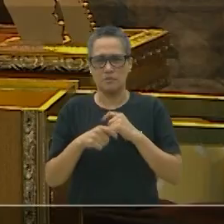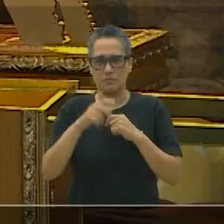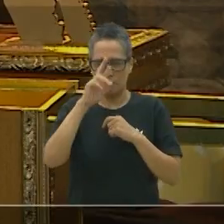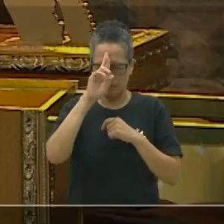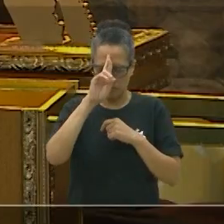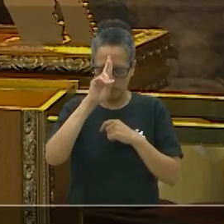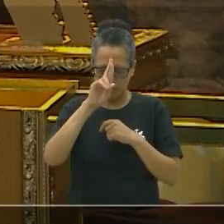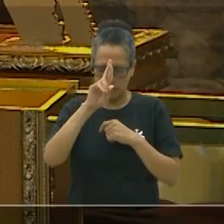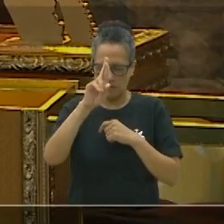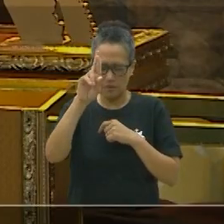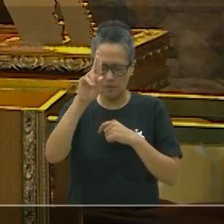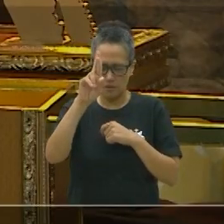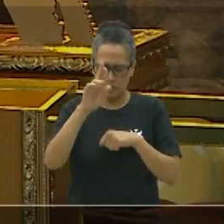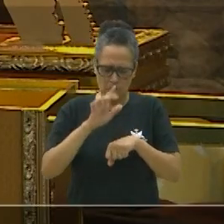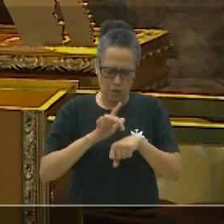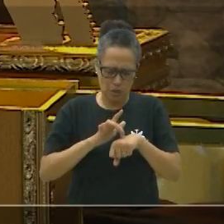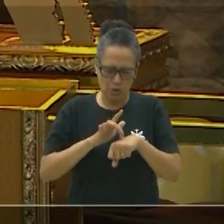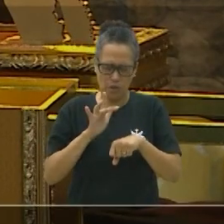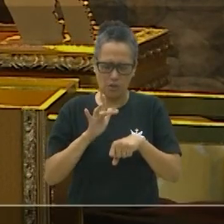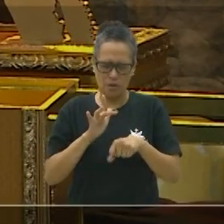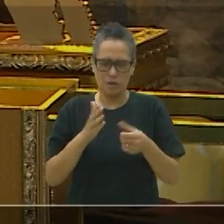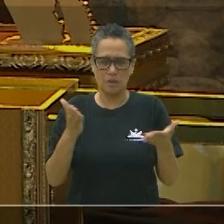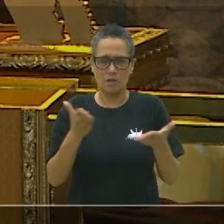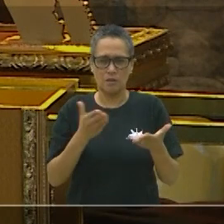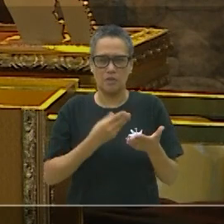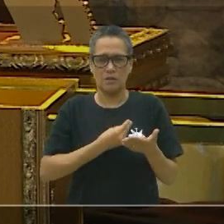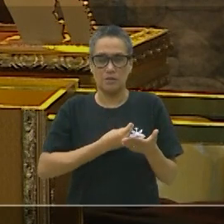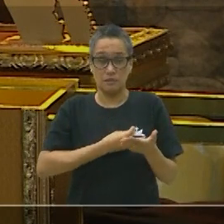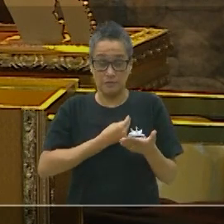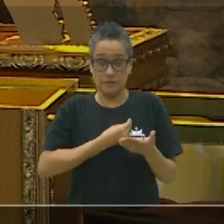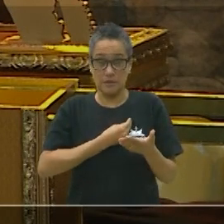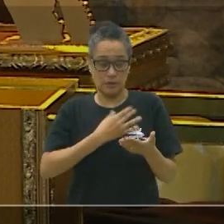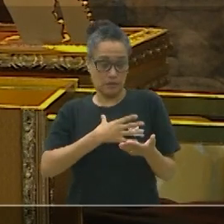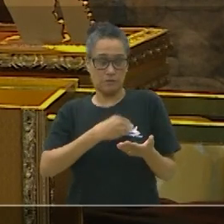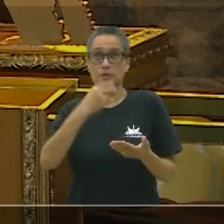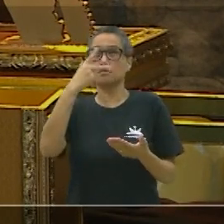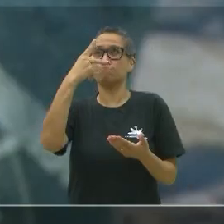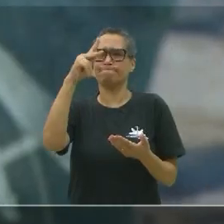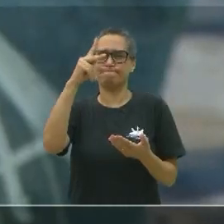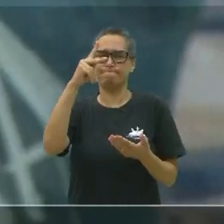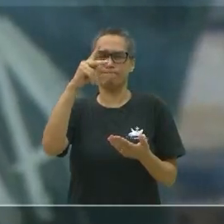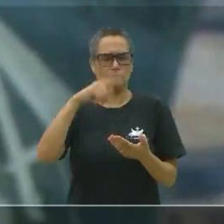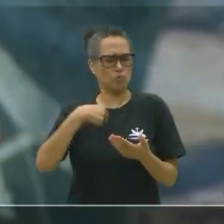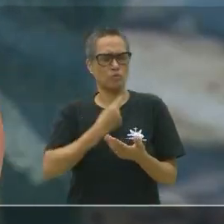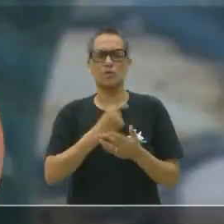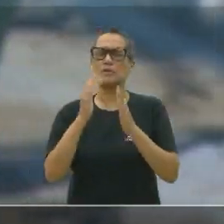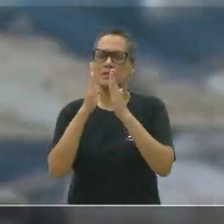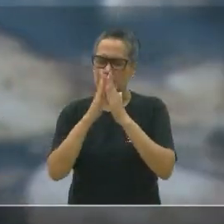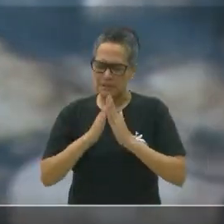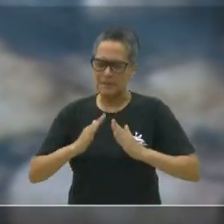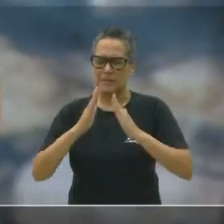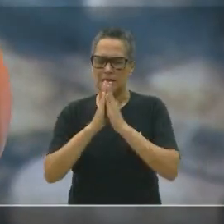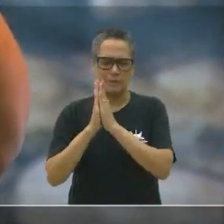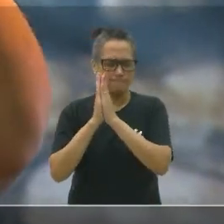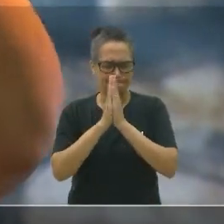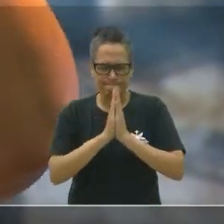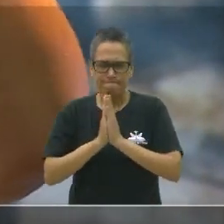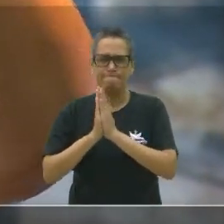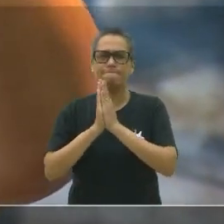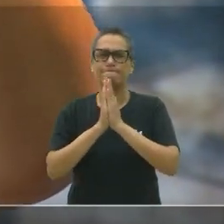toca agora a vida dos teus filhos. Senhor, nós te suplicamos com todo